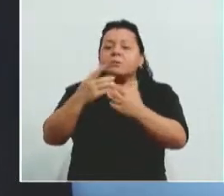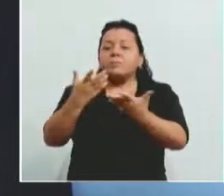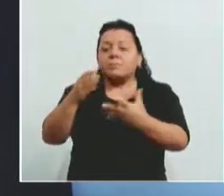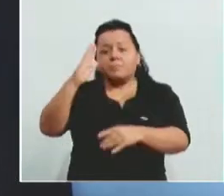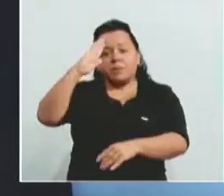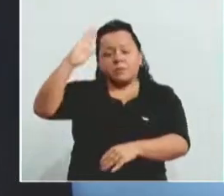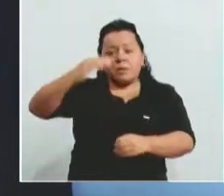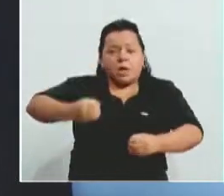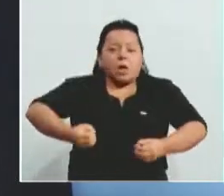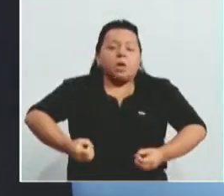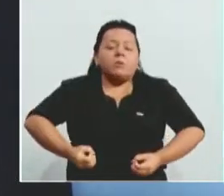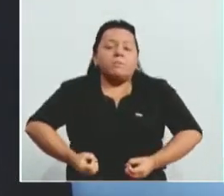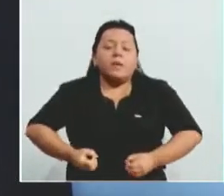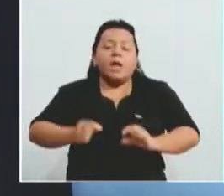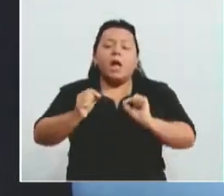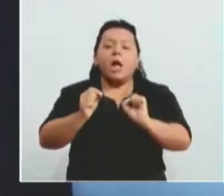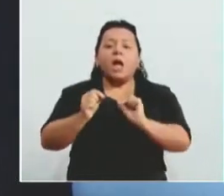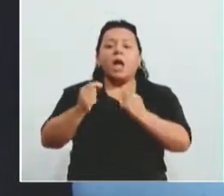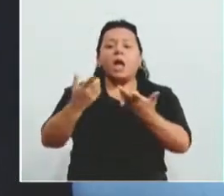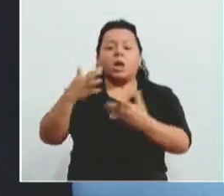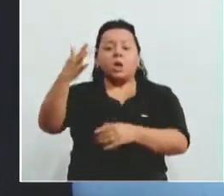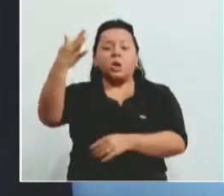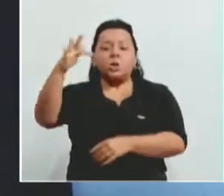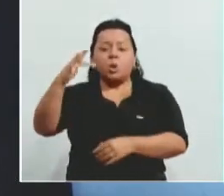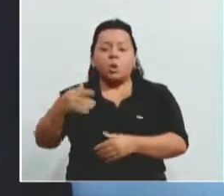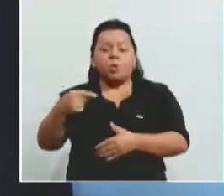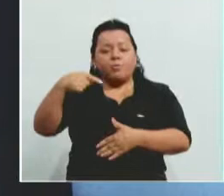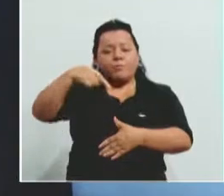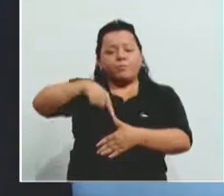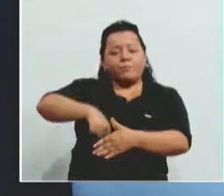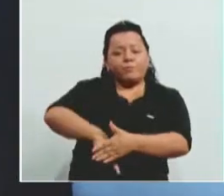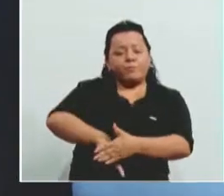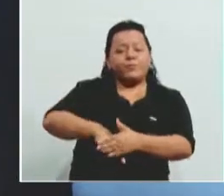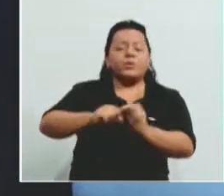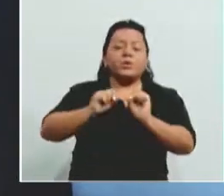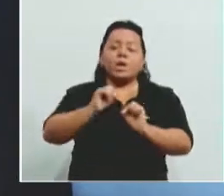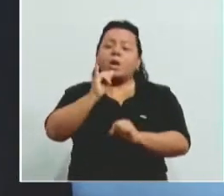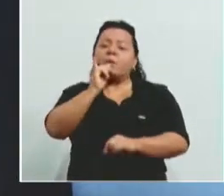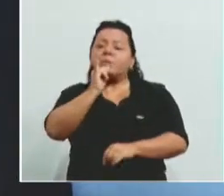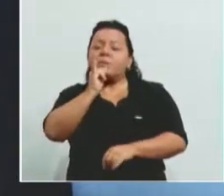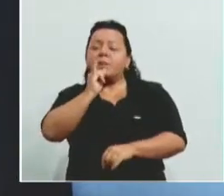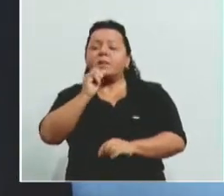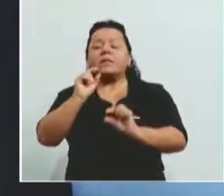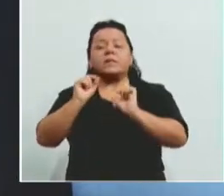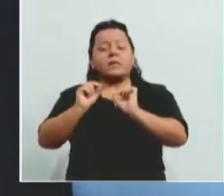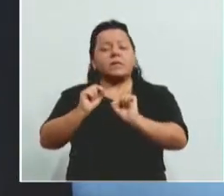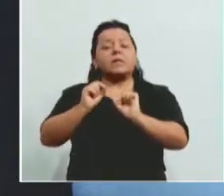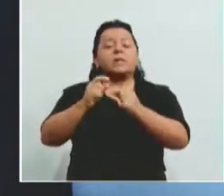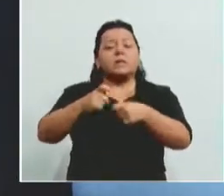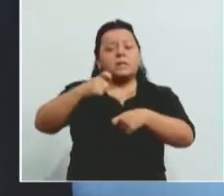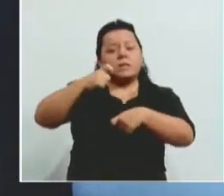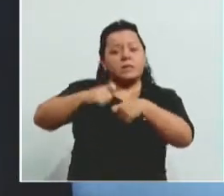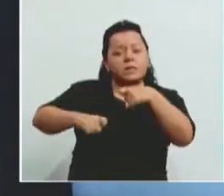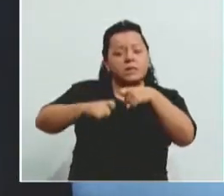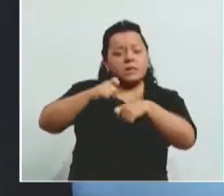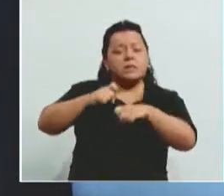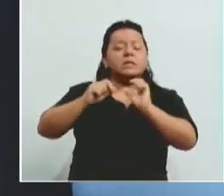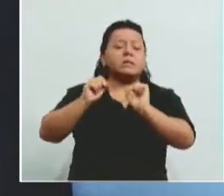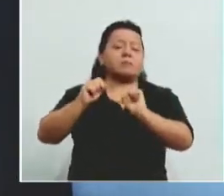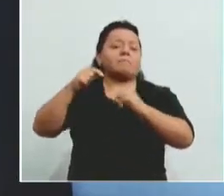dor funda. Então, quando há a penetração mais profunda, a paciente sente uma dor em